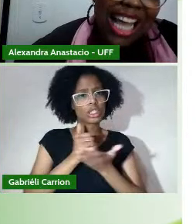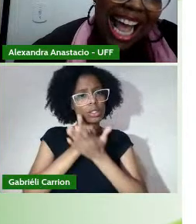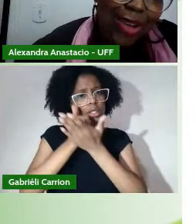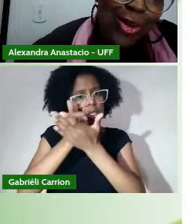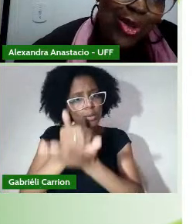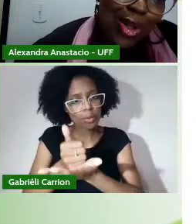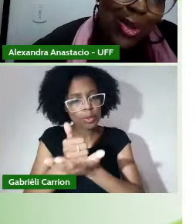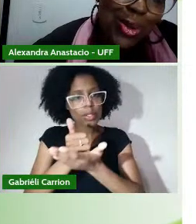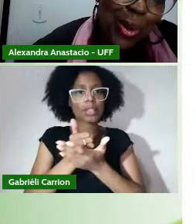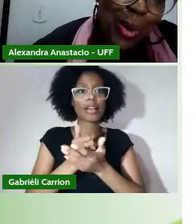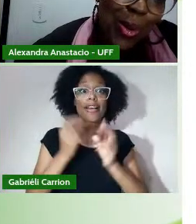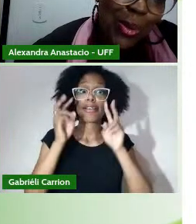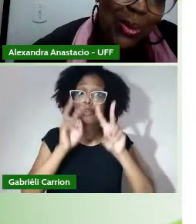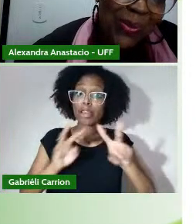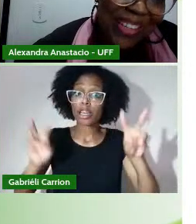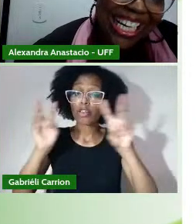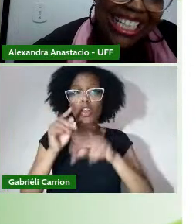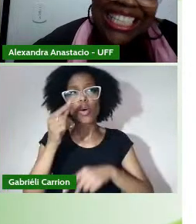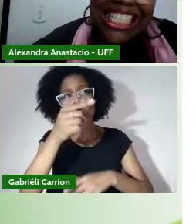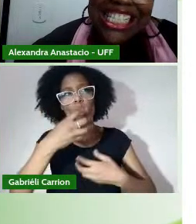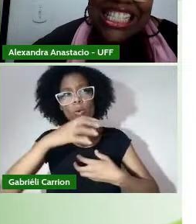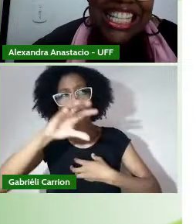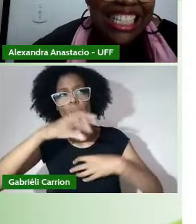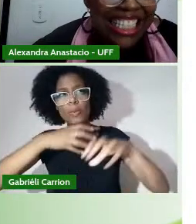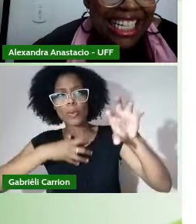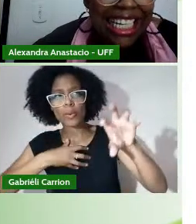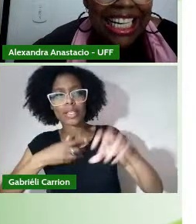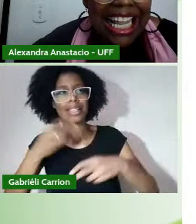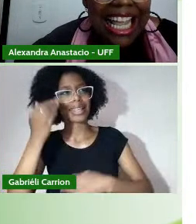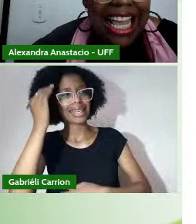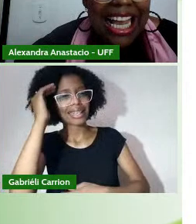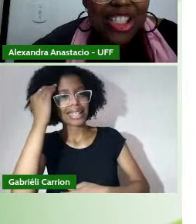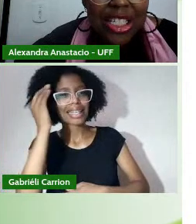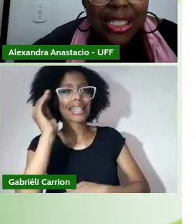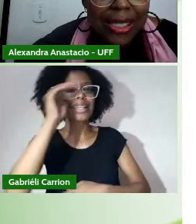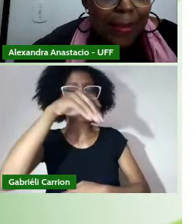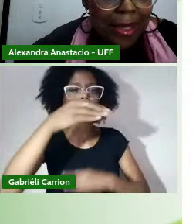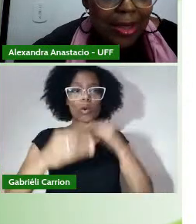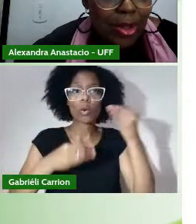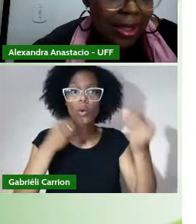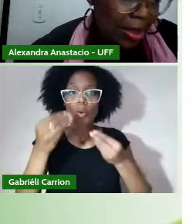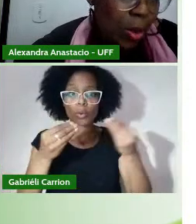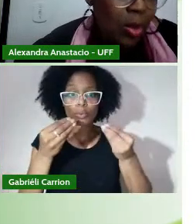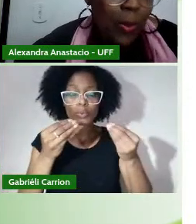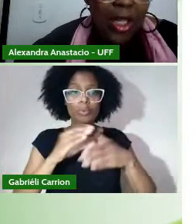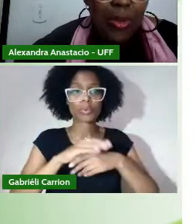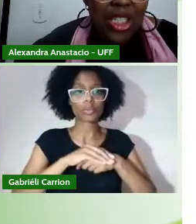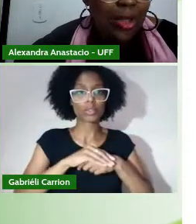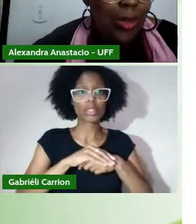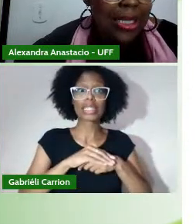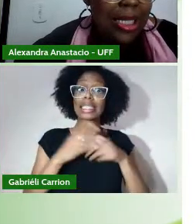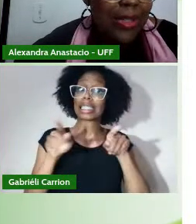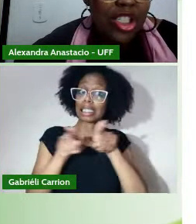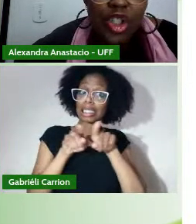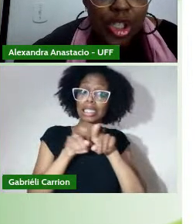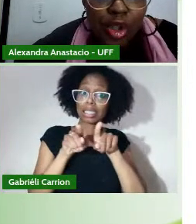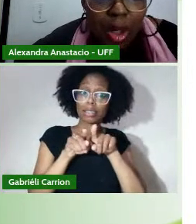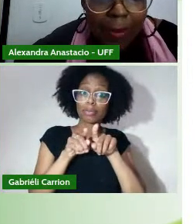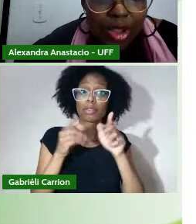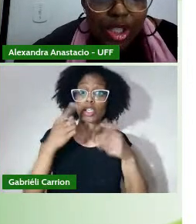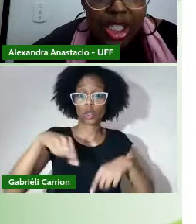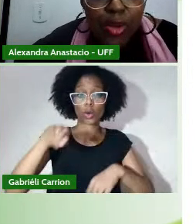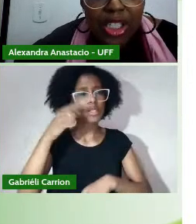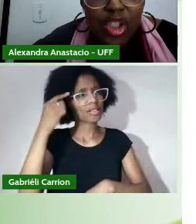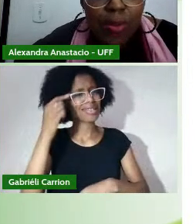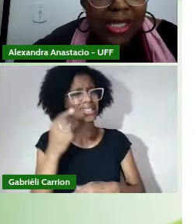de olhar com os olhos do outro, né? De entender, a gente também, enquanto pró-reitor de graduação, a gente se